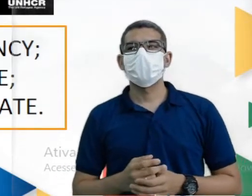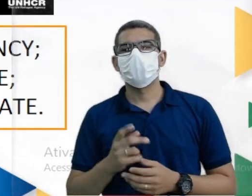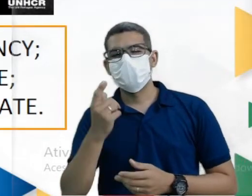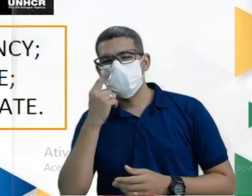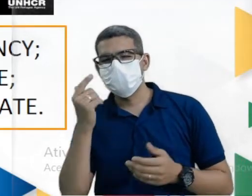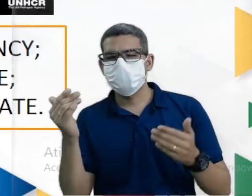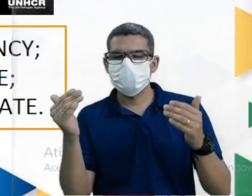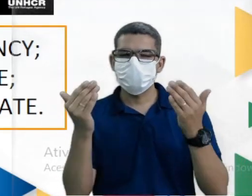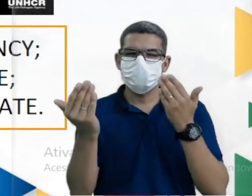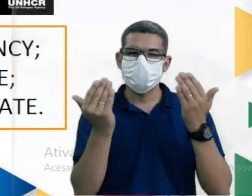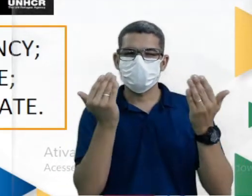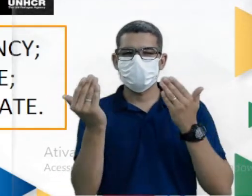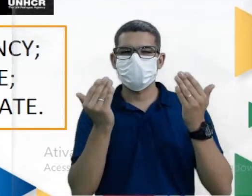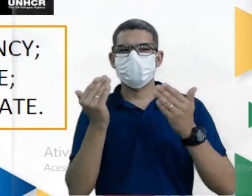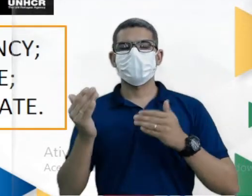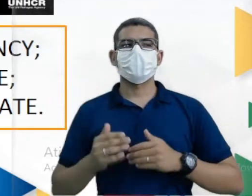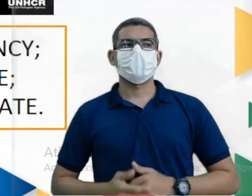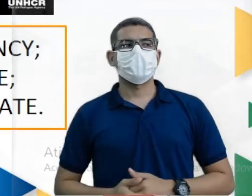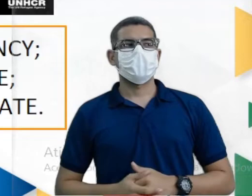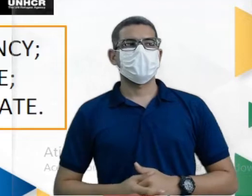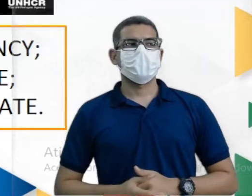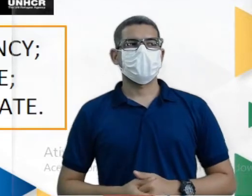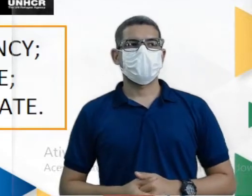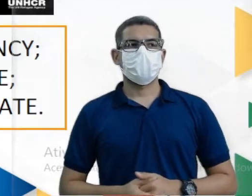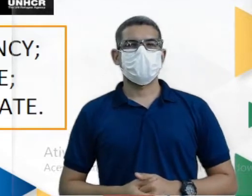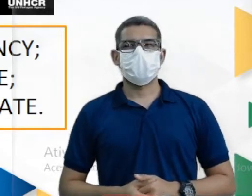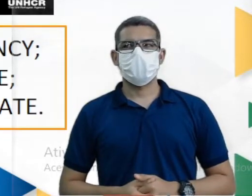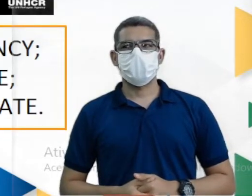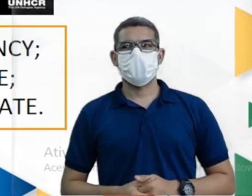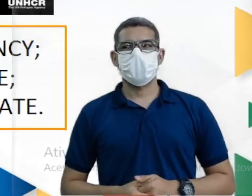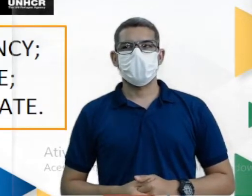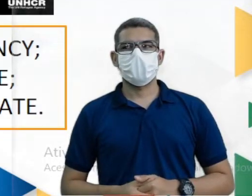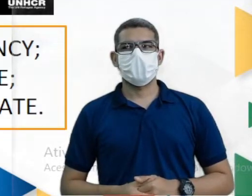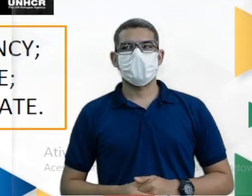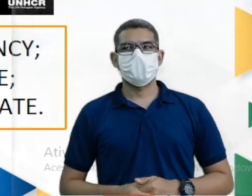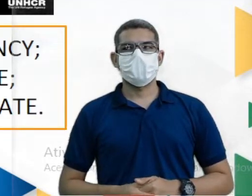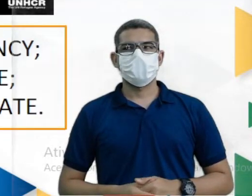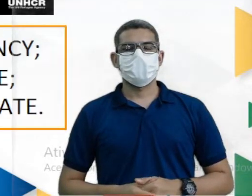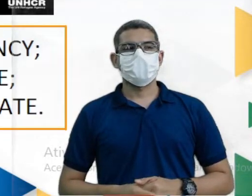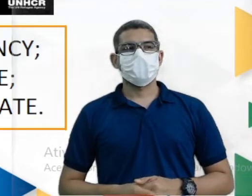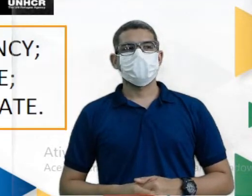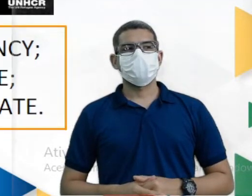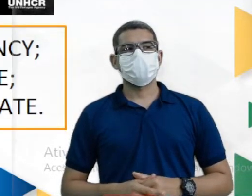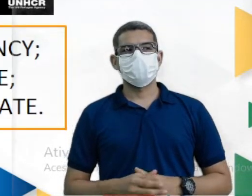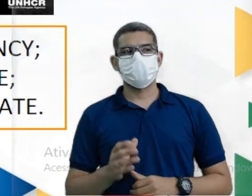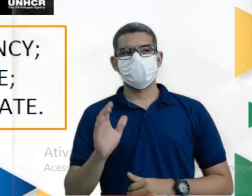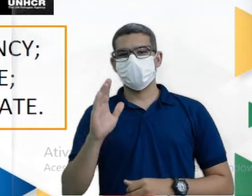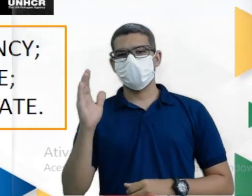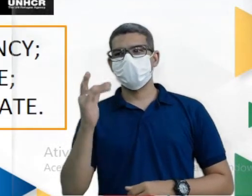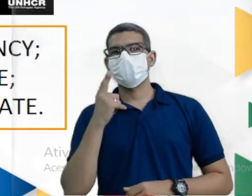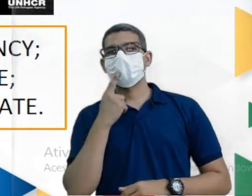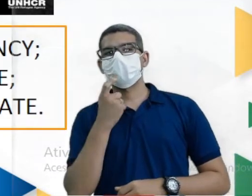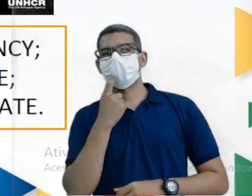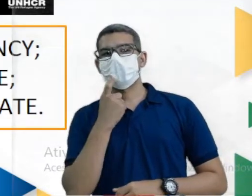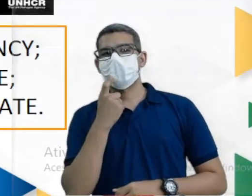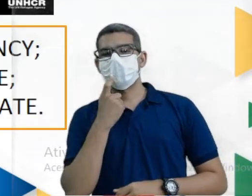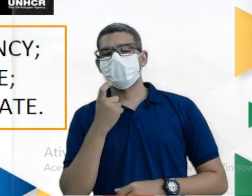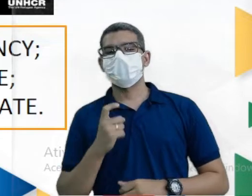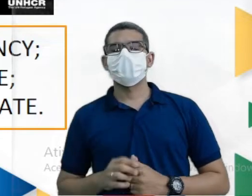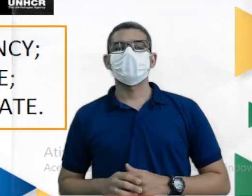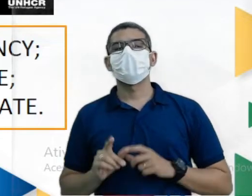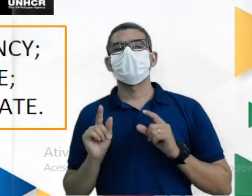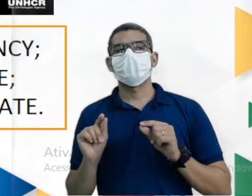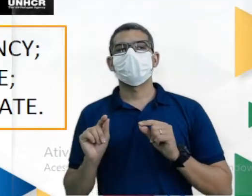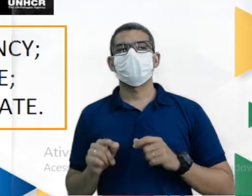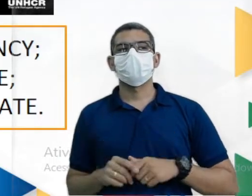as comparações em seguida. Então, vamos lá. Para a primeira tela que está em vermelho, né? O anúncio que está em destaque em vermelho